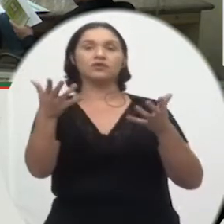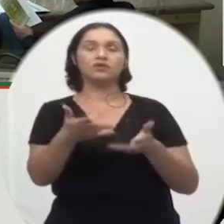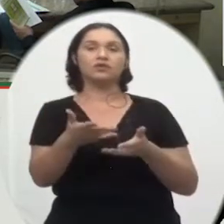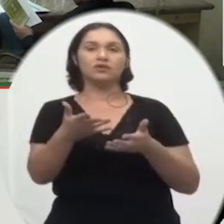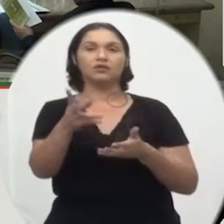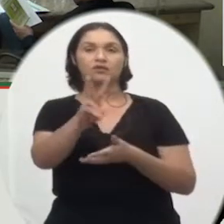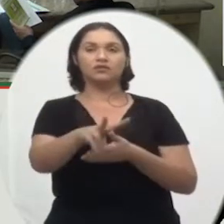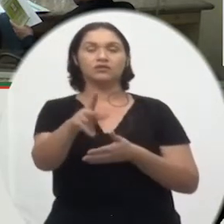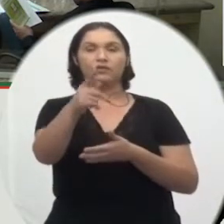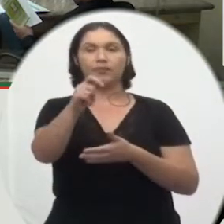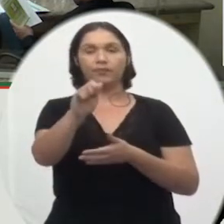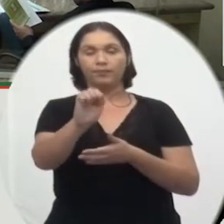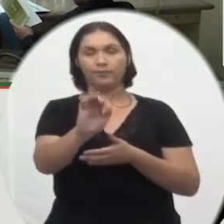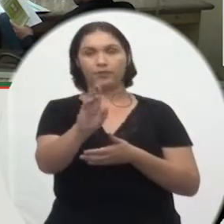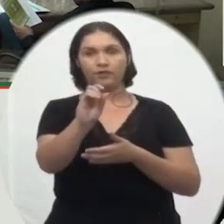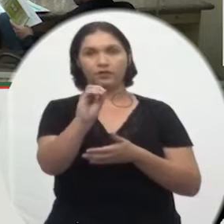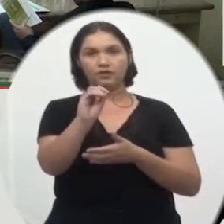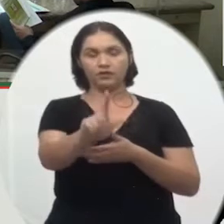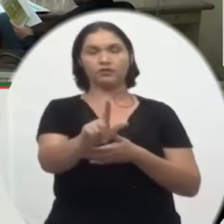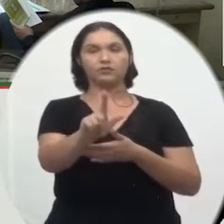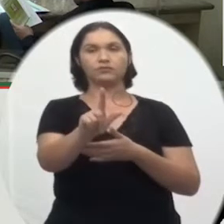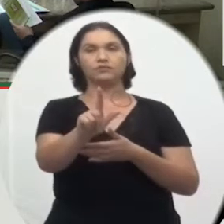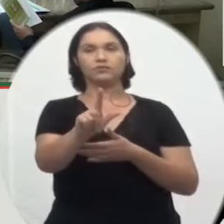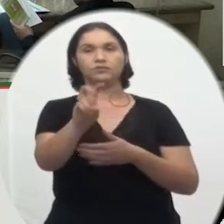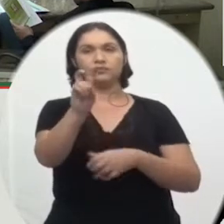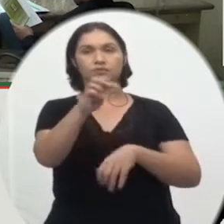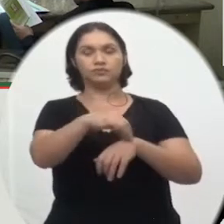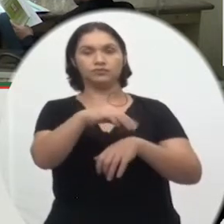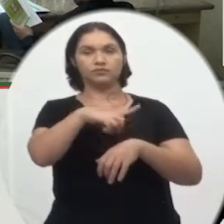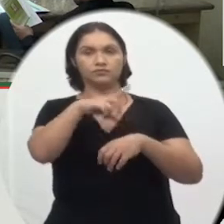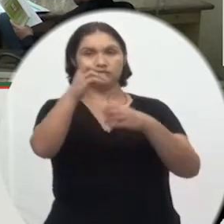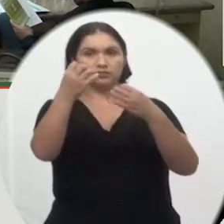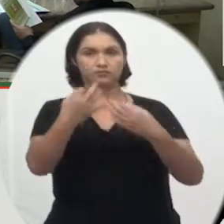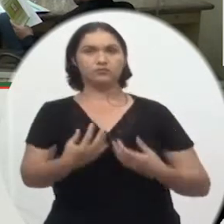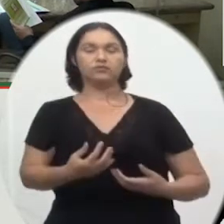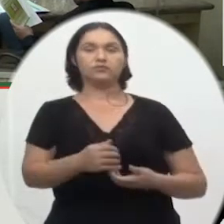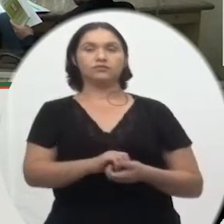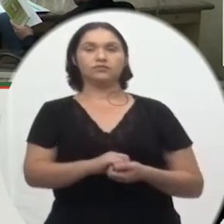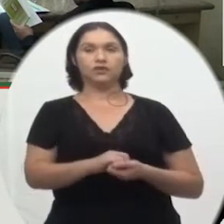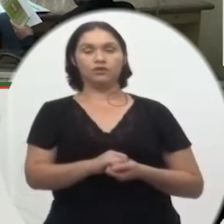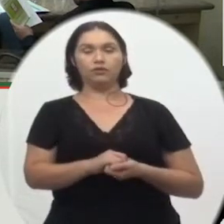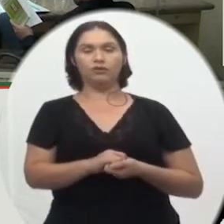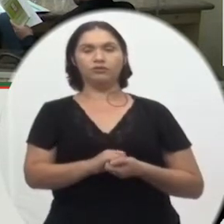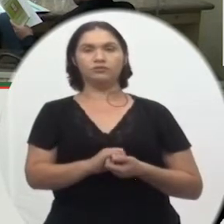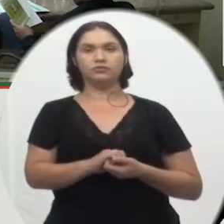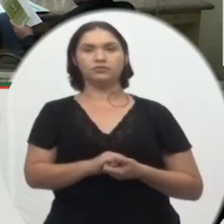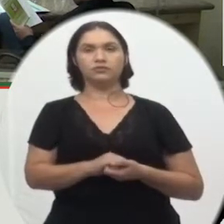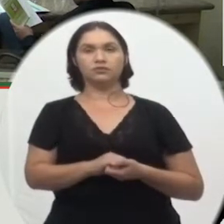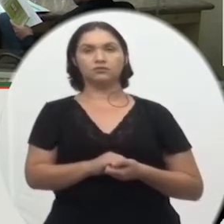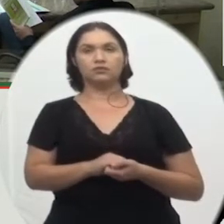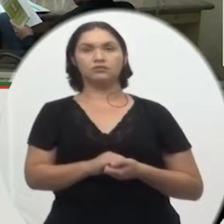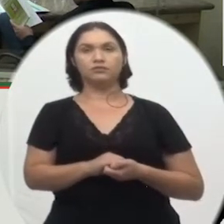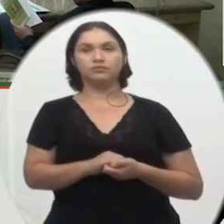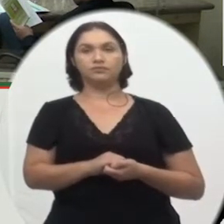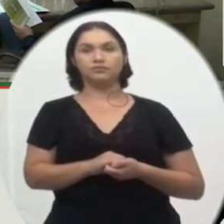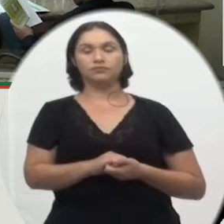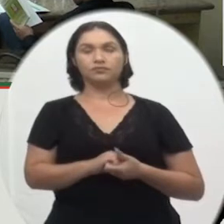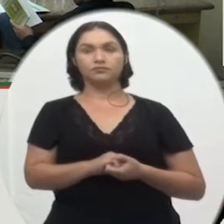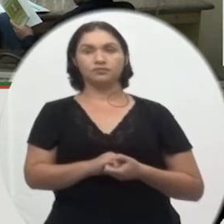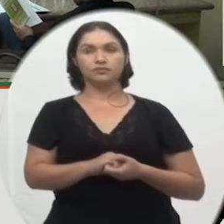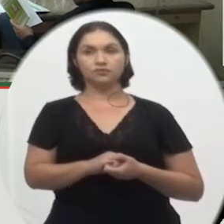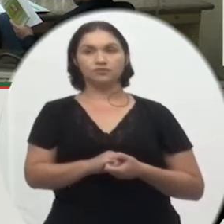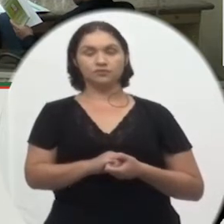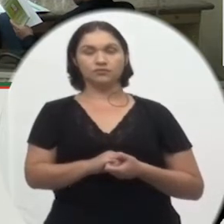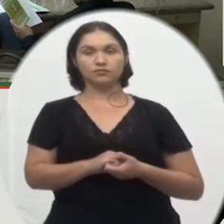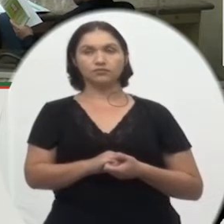proponente, vereador Edson do Nascimento. Vossa Excelência dispõe de 5 minutos.